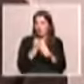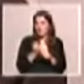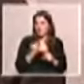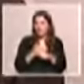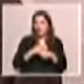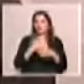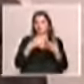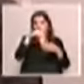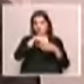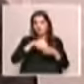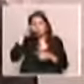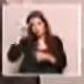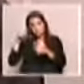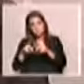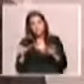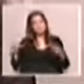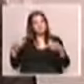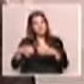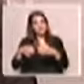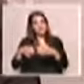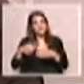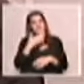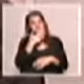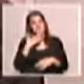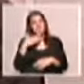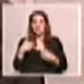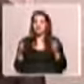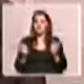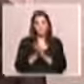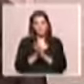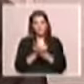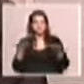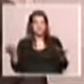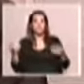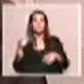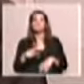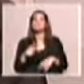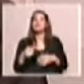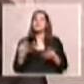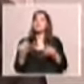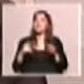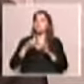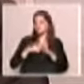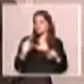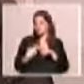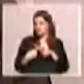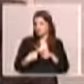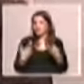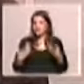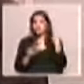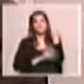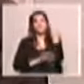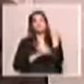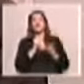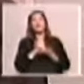faz dentro da escola em prol também da própria comunidade. Exatamente. E em benefício de todos, não é? E, portanto, eles tiveram uma iniciativa interessante, portanto, a Junta de